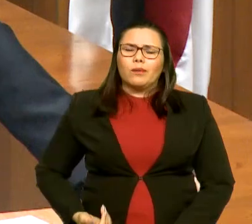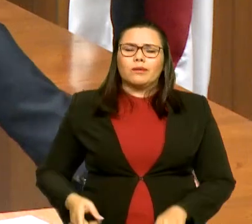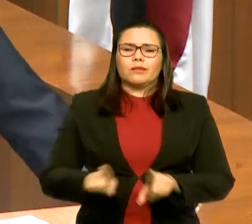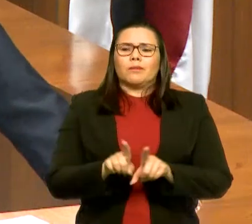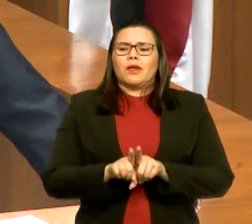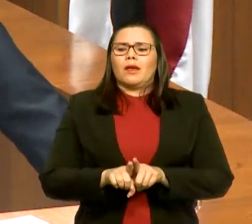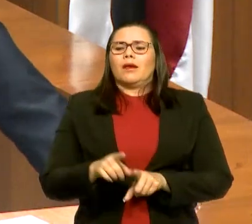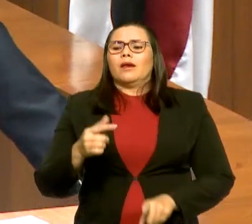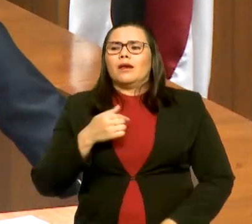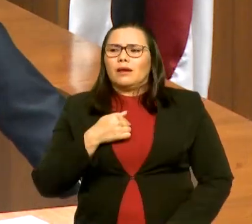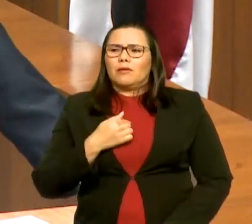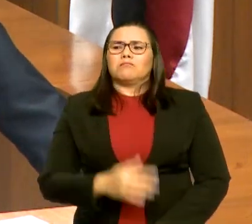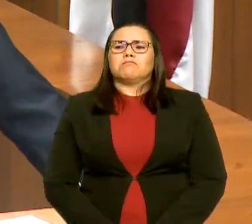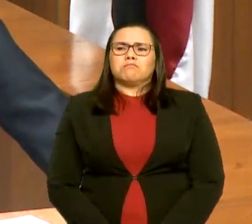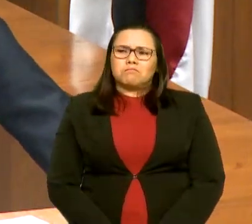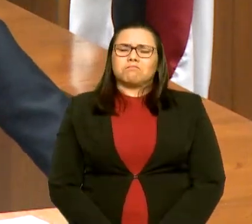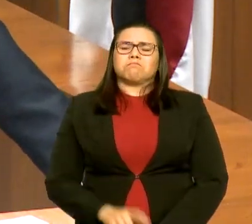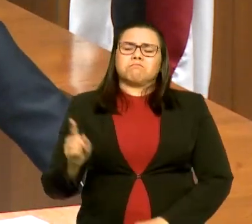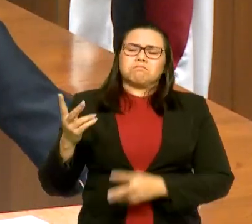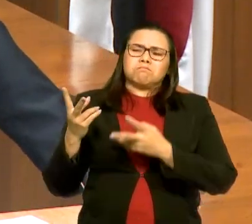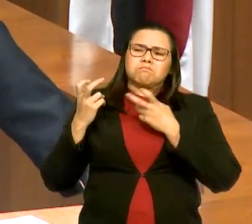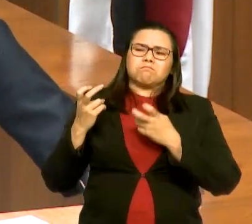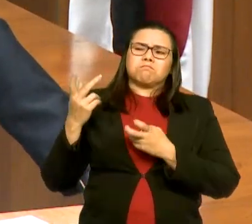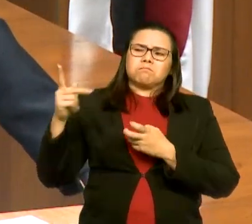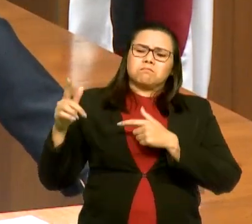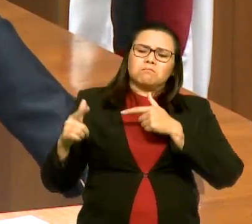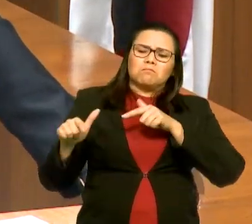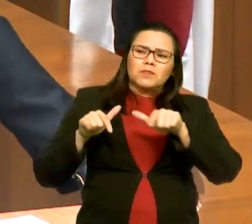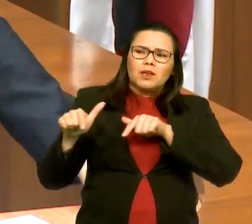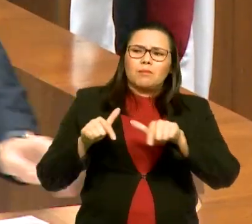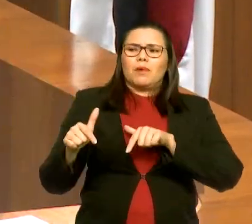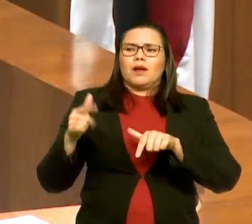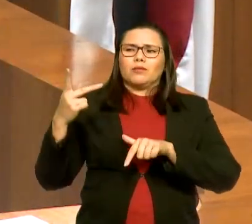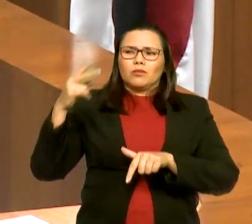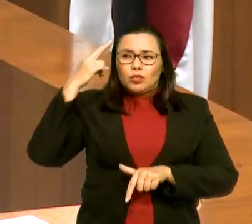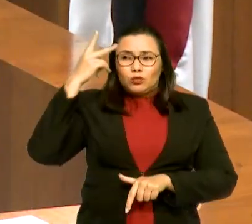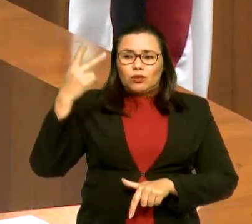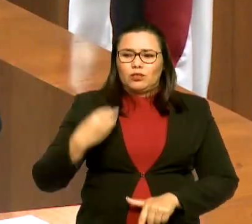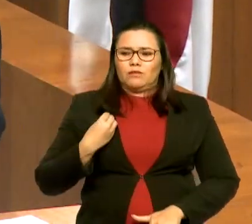a trajetória de Vossa Excelência e com muitos. Estou aqui para escutar,